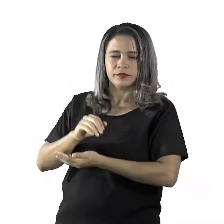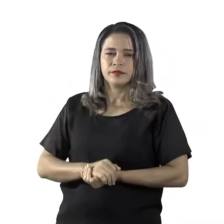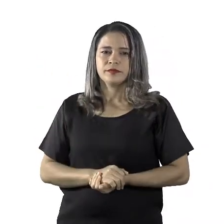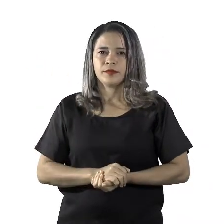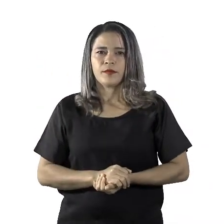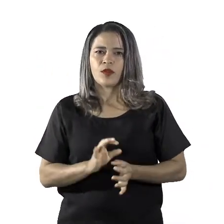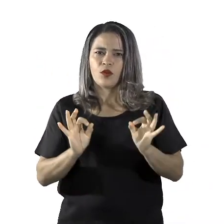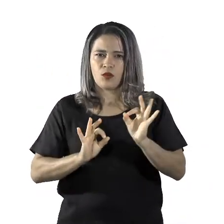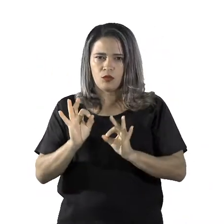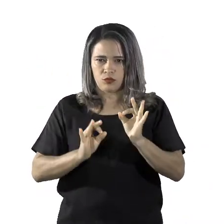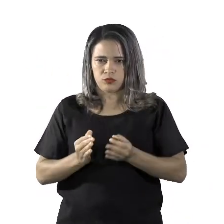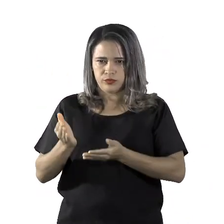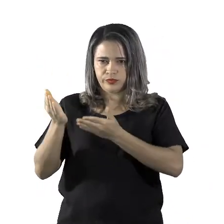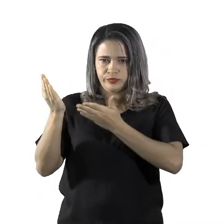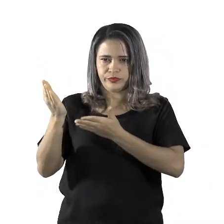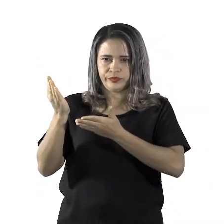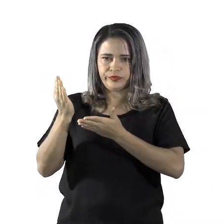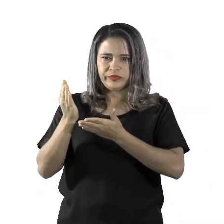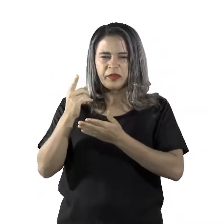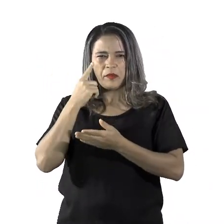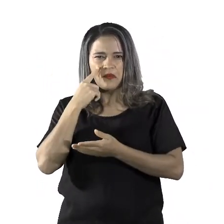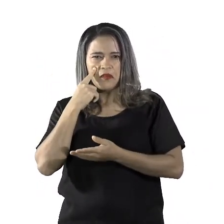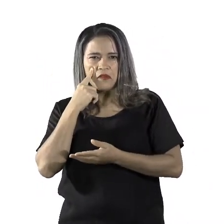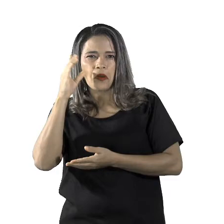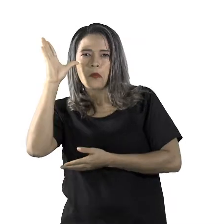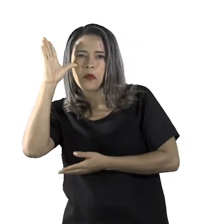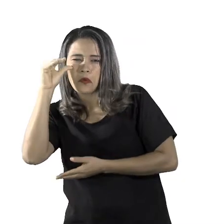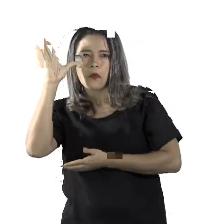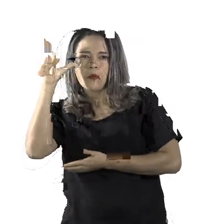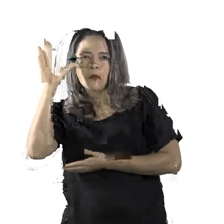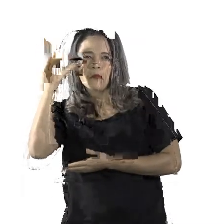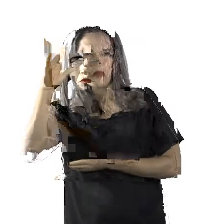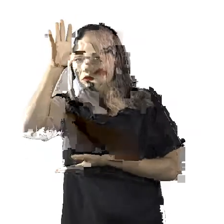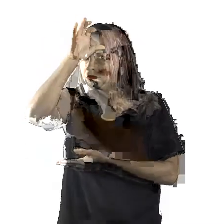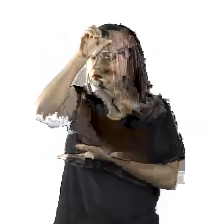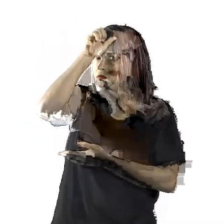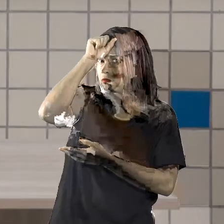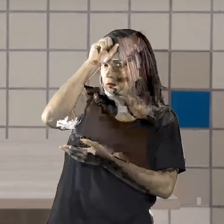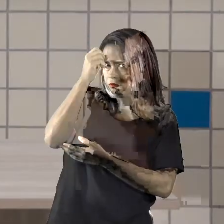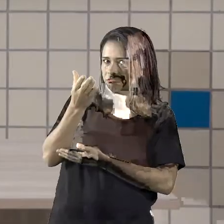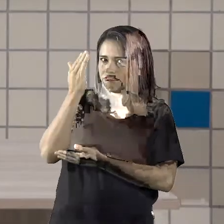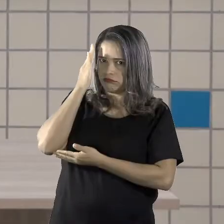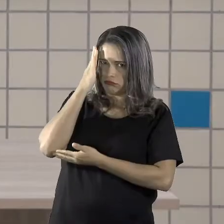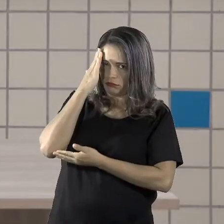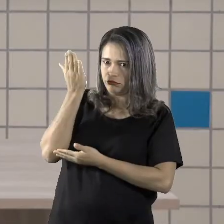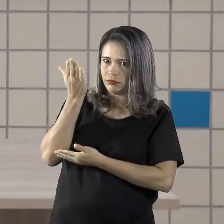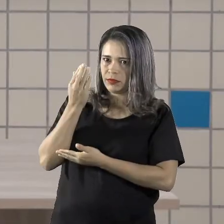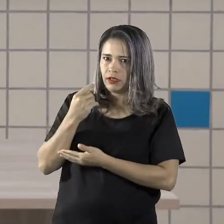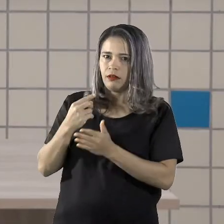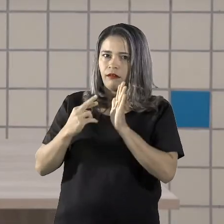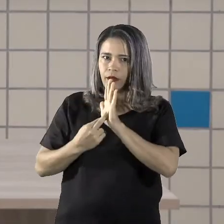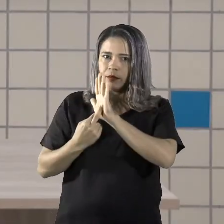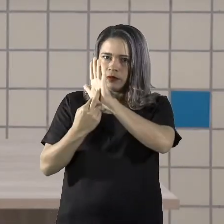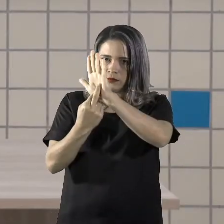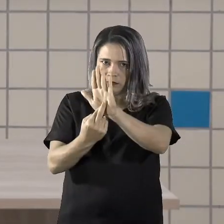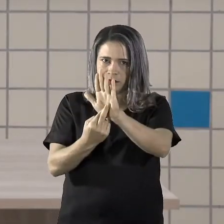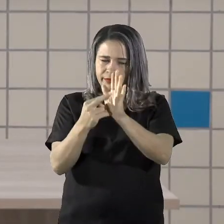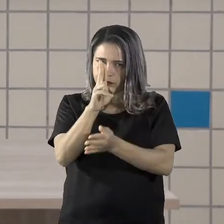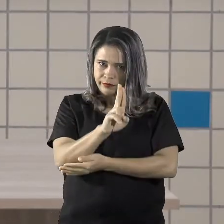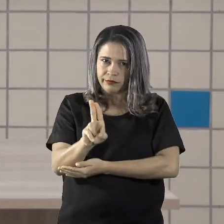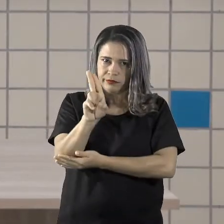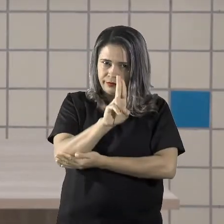estão organizadas. Isso é mais para vocês por curiosidade, para vocês saberem, porque a representação que nós iremos